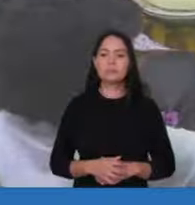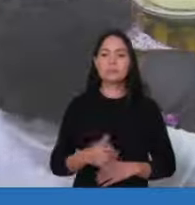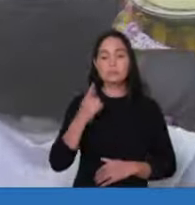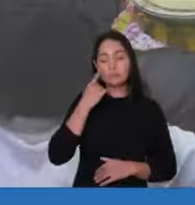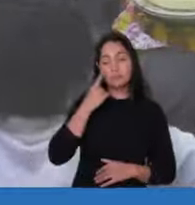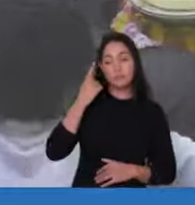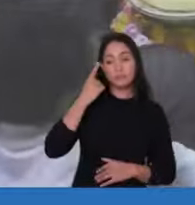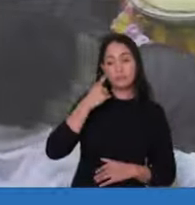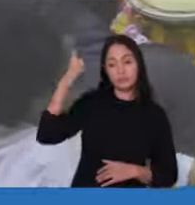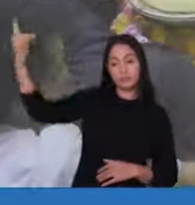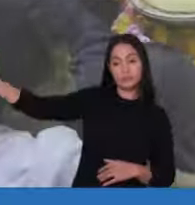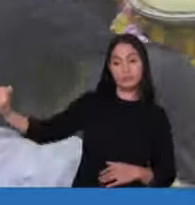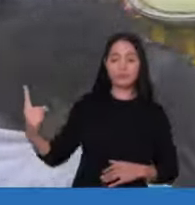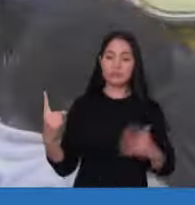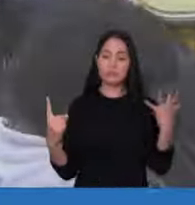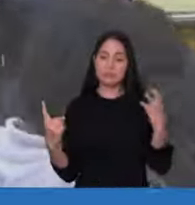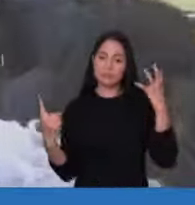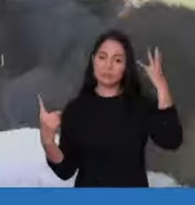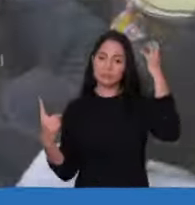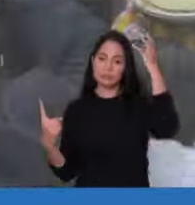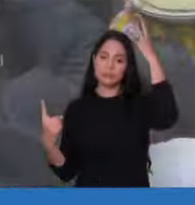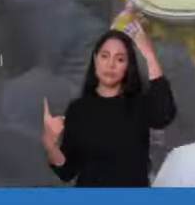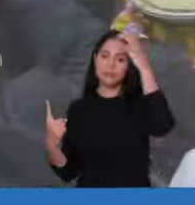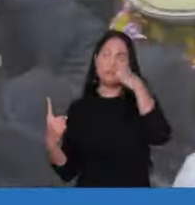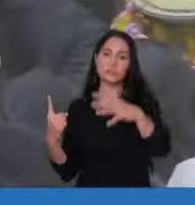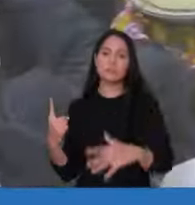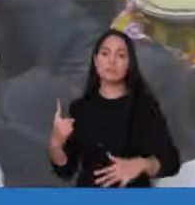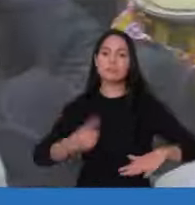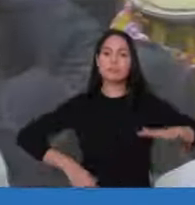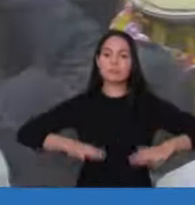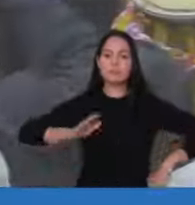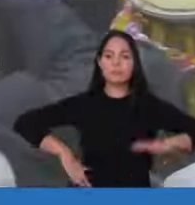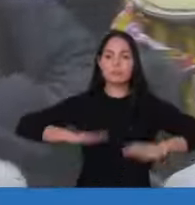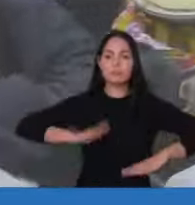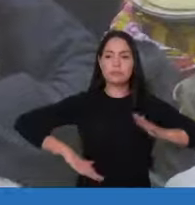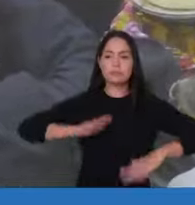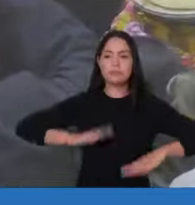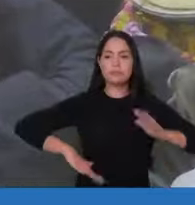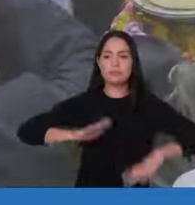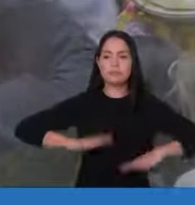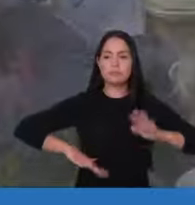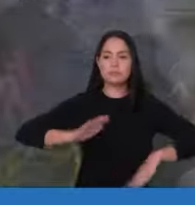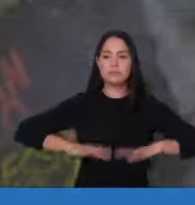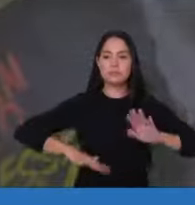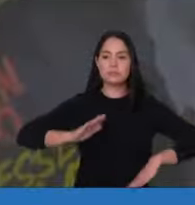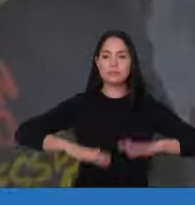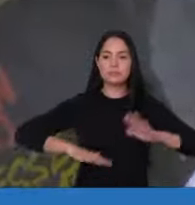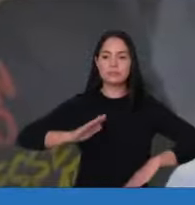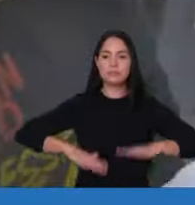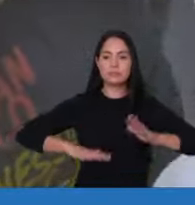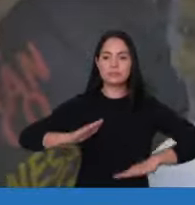tambor. Eu vim, Marielle, eu vim. Eu vim ufar